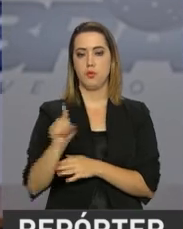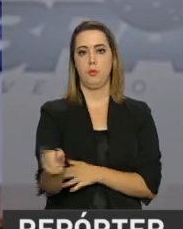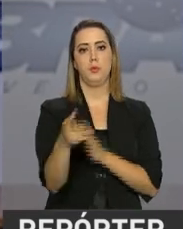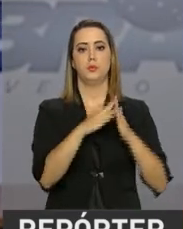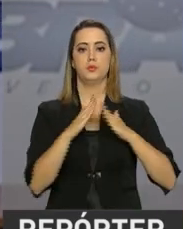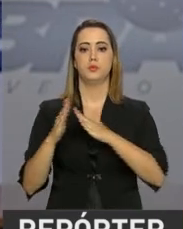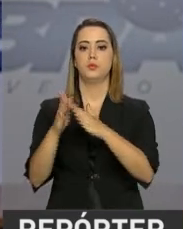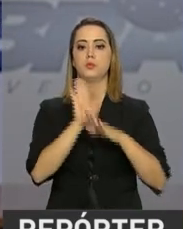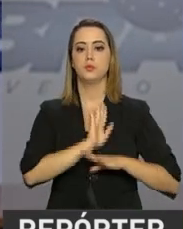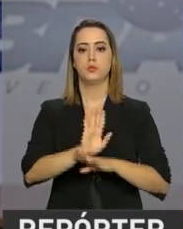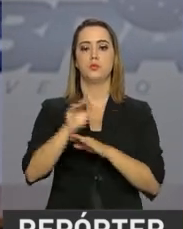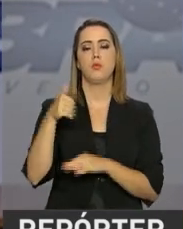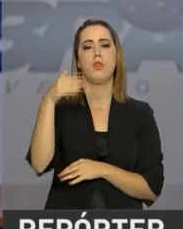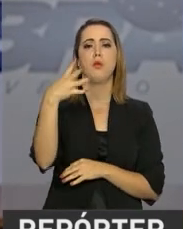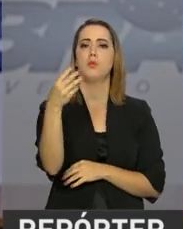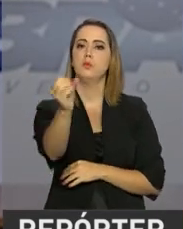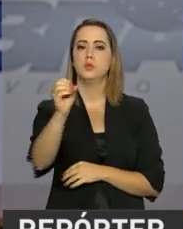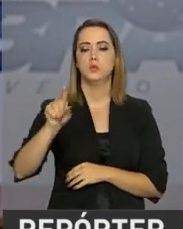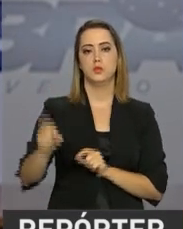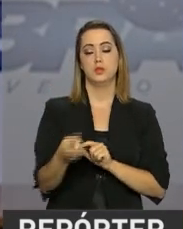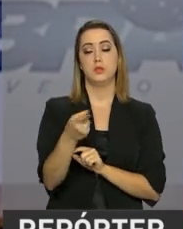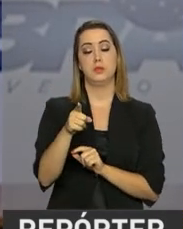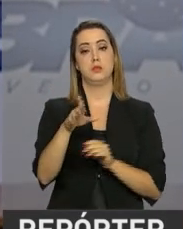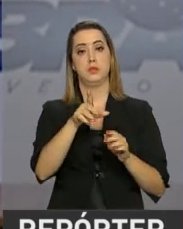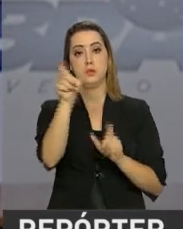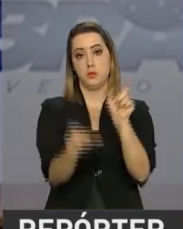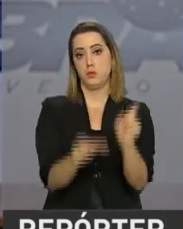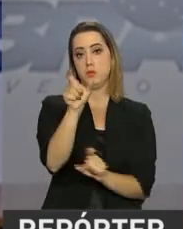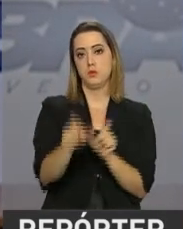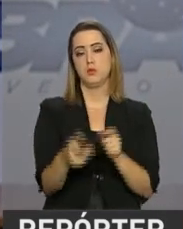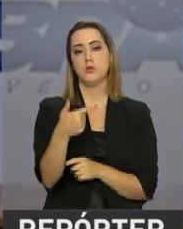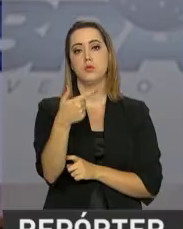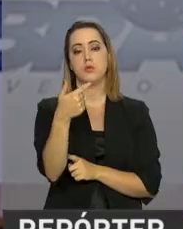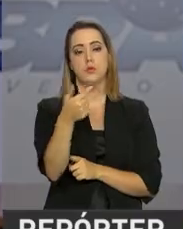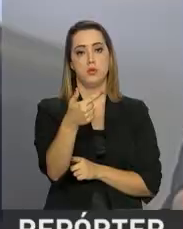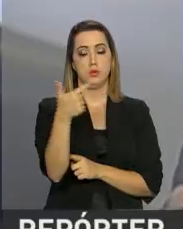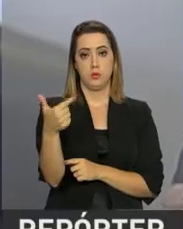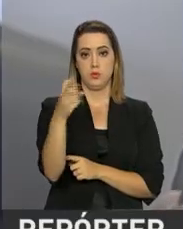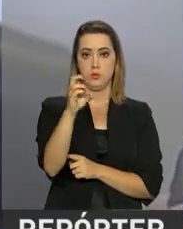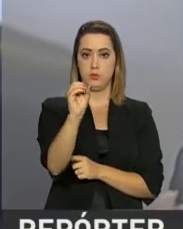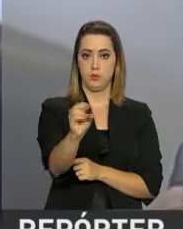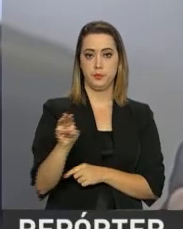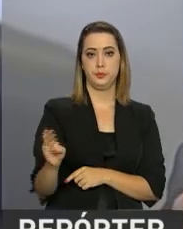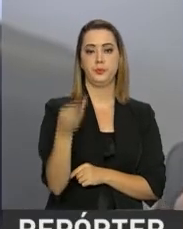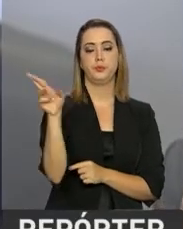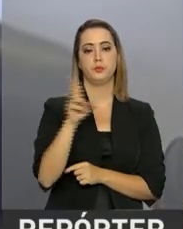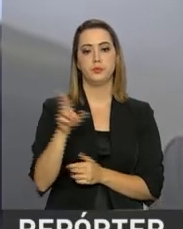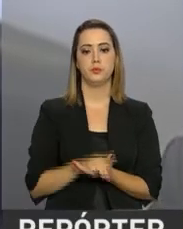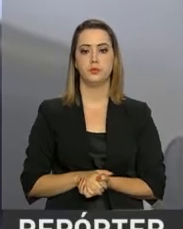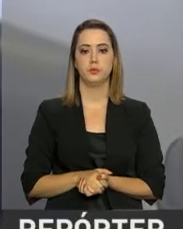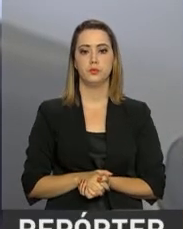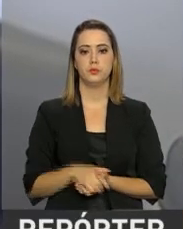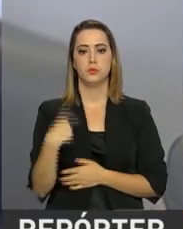hoje vai beneficiar mais de 30 mil pessoas eo investimento é de mais de 250 milhões de reais nós encontramos quase